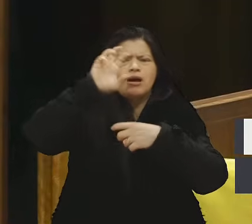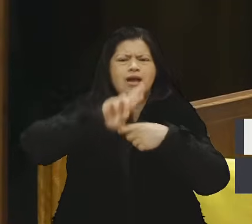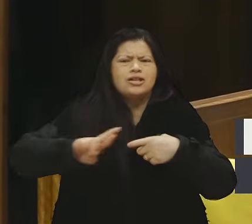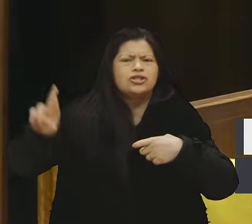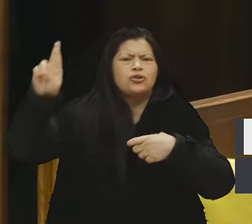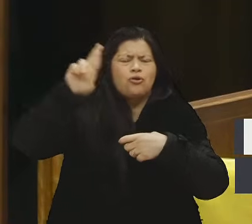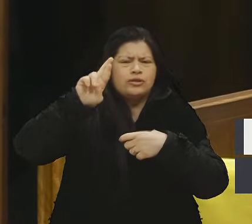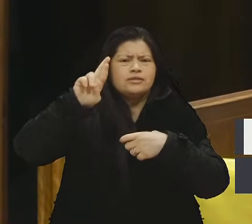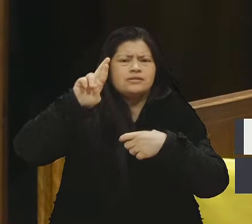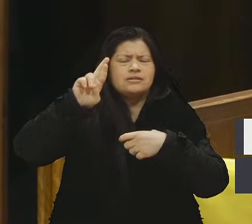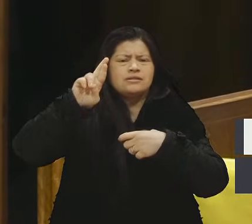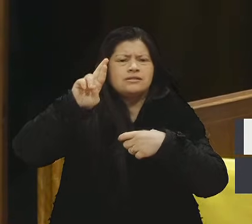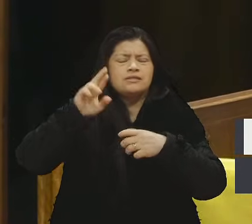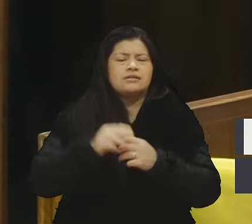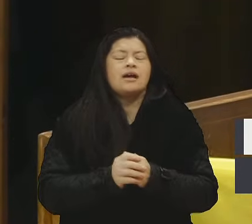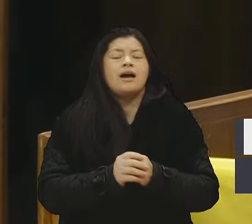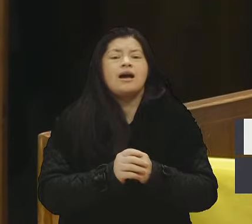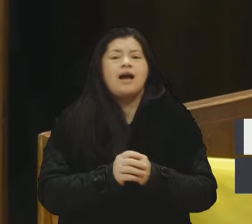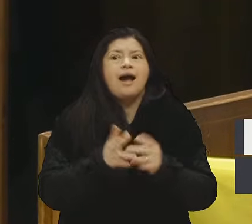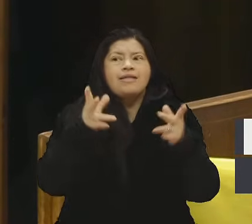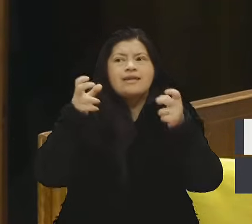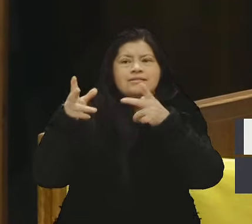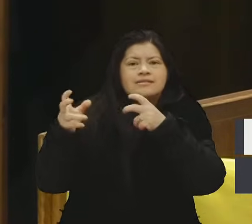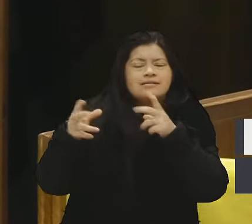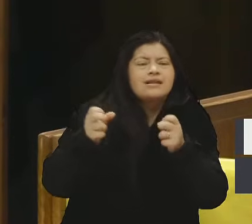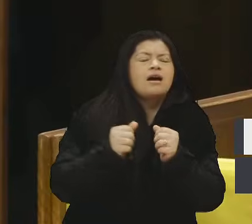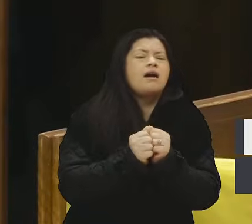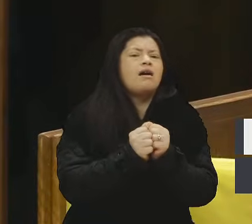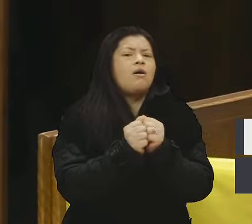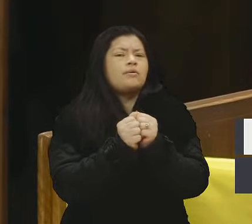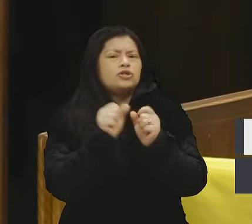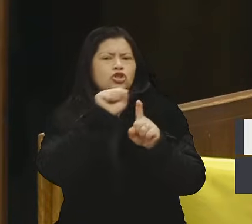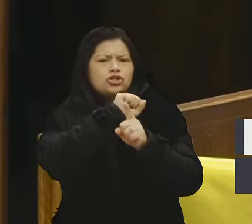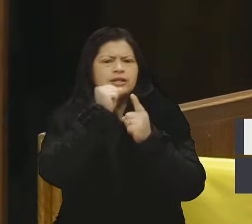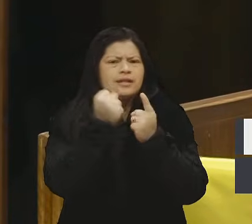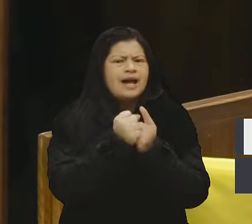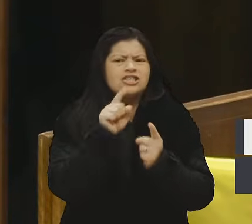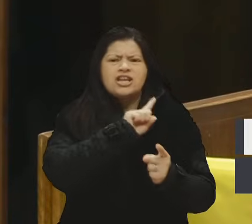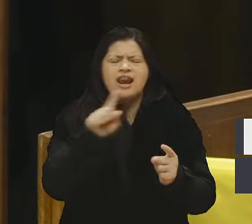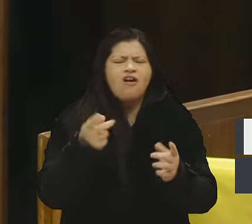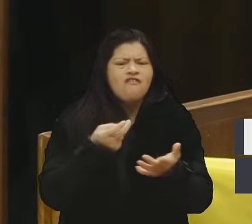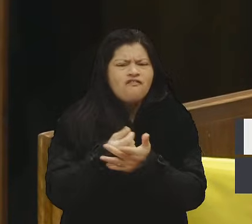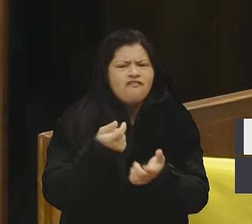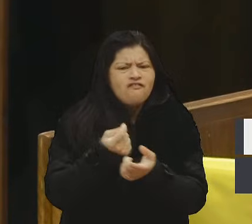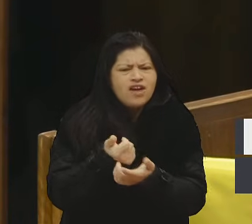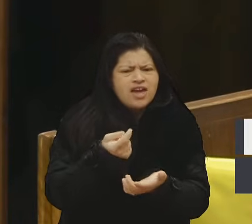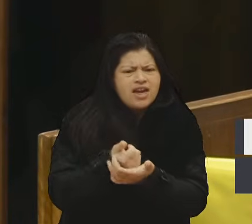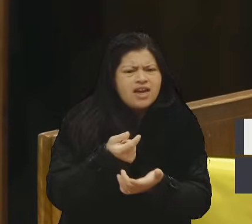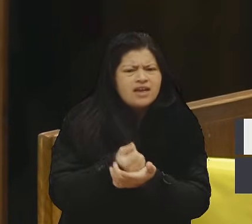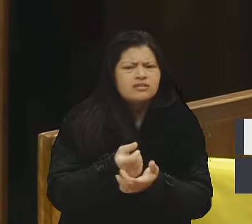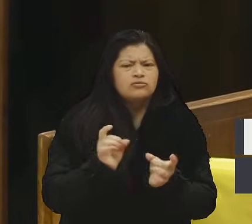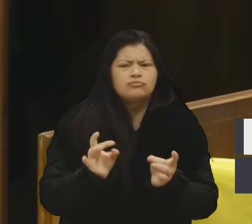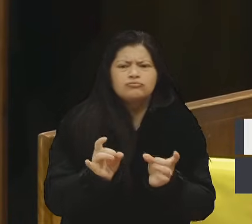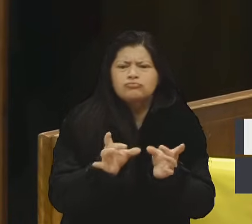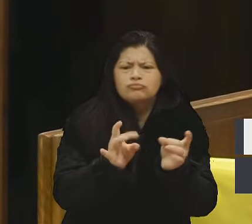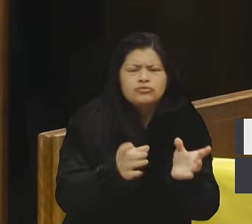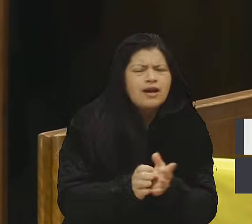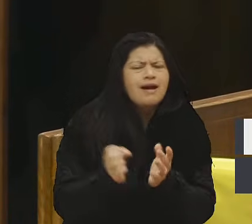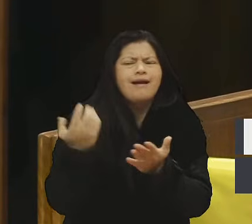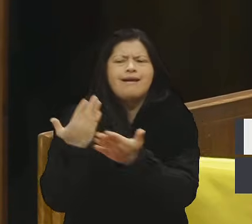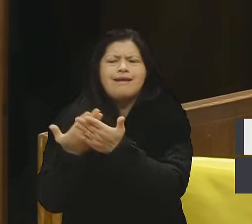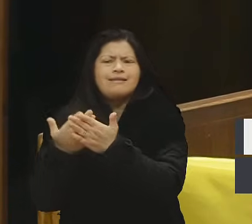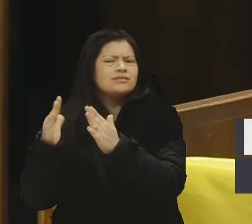gente possa alertar a sociedade. Não venda a minha escola, a escola é pública, a escola é nossa. E